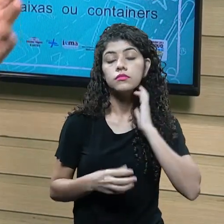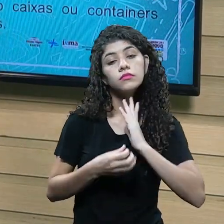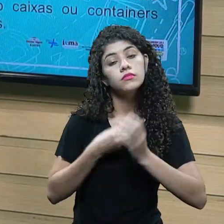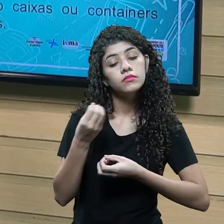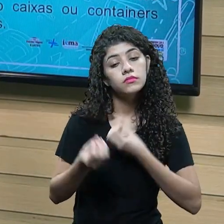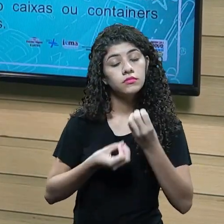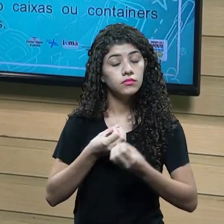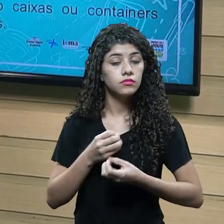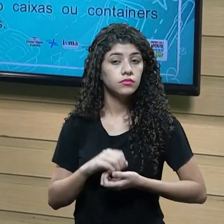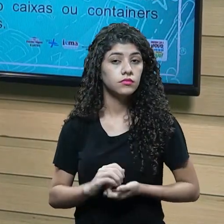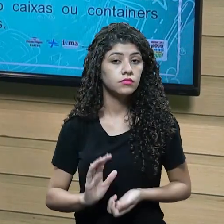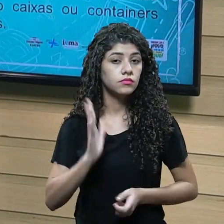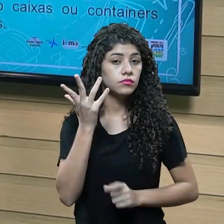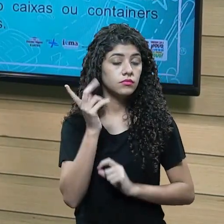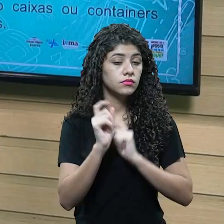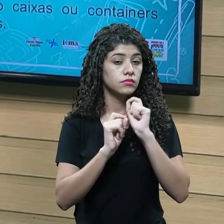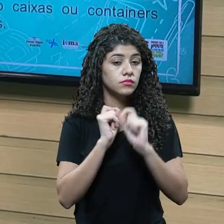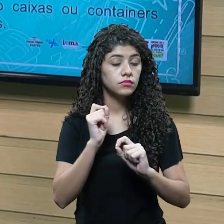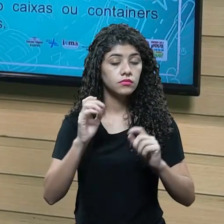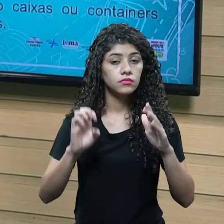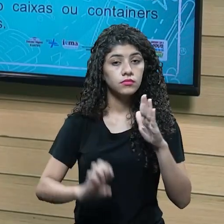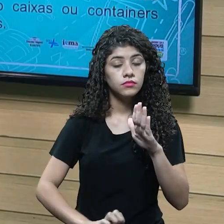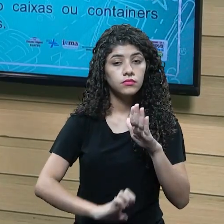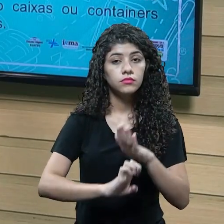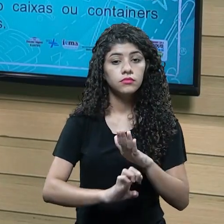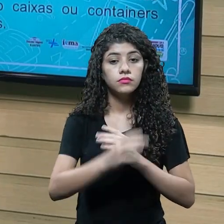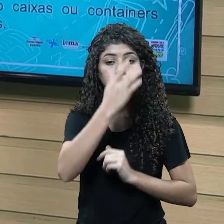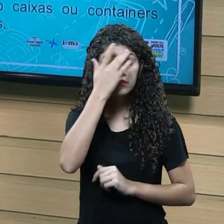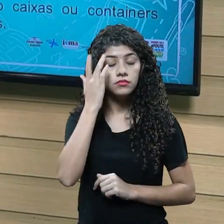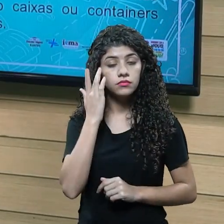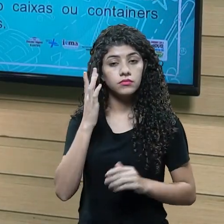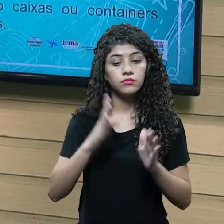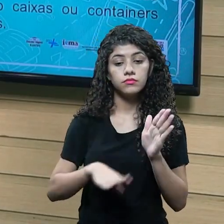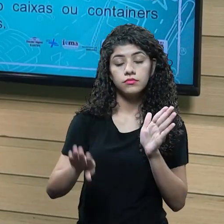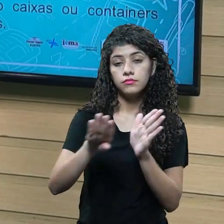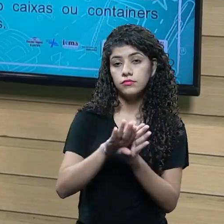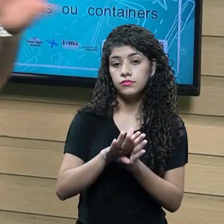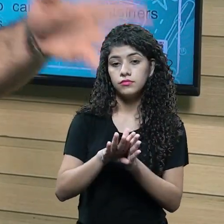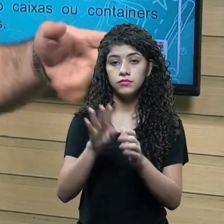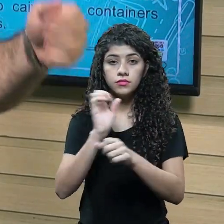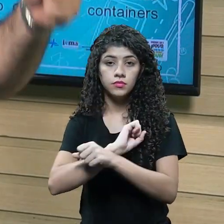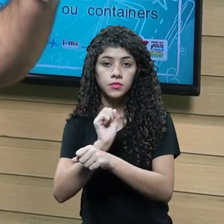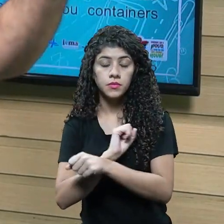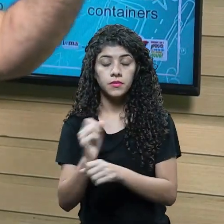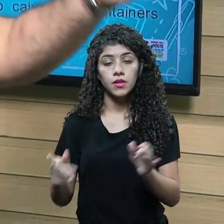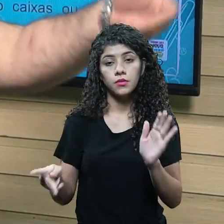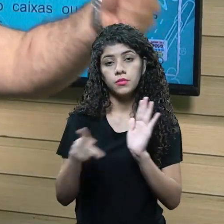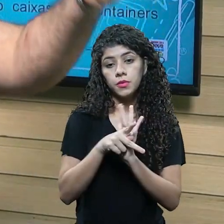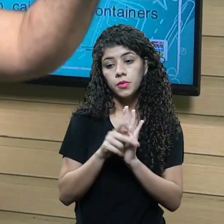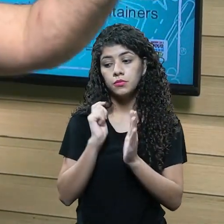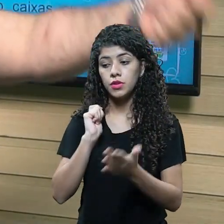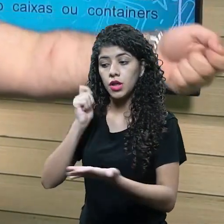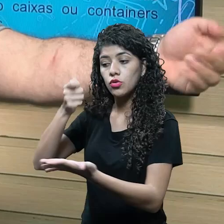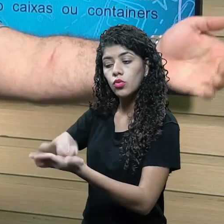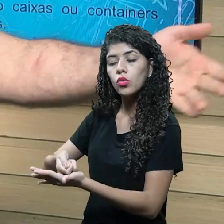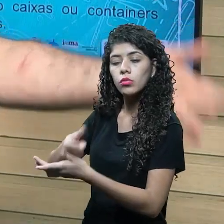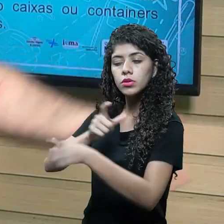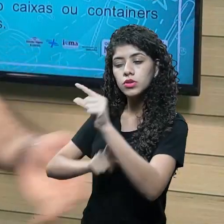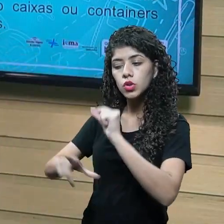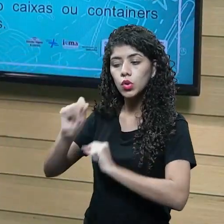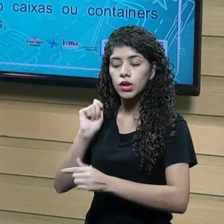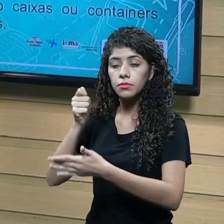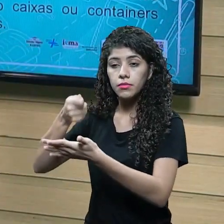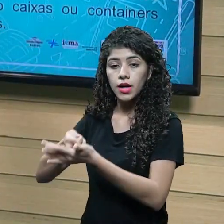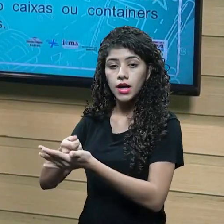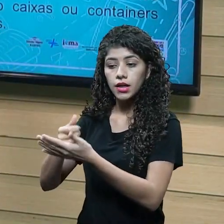O que acontece normalmente? As empresas, o consumidor, ele chega no seu próprio veículo, tá? Adquire o seu produto, escolhe o seu produto, faz o pagamento e